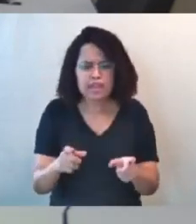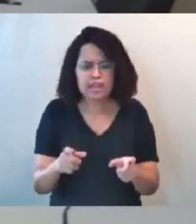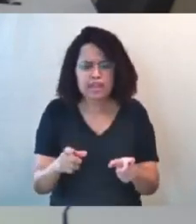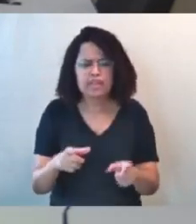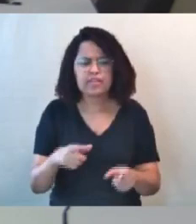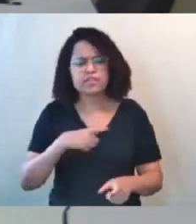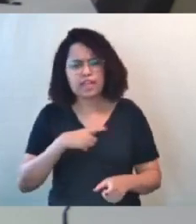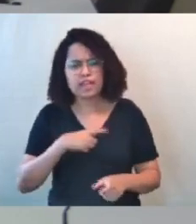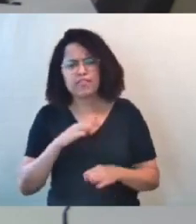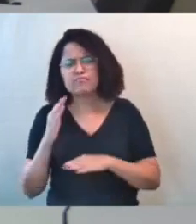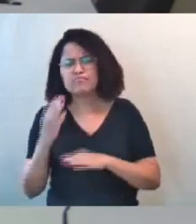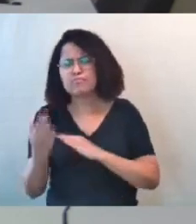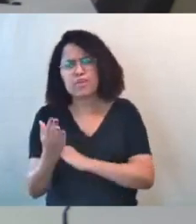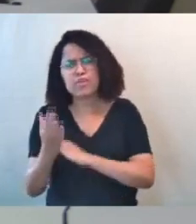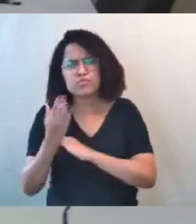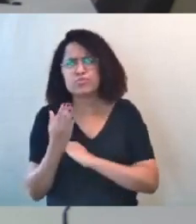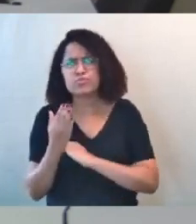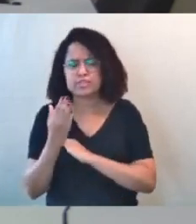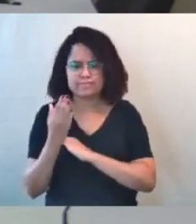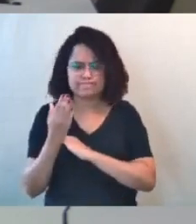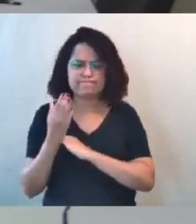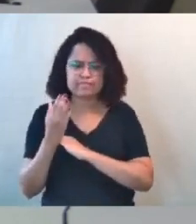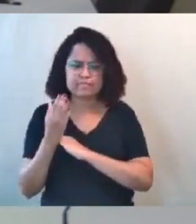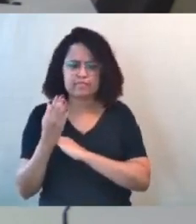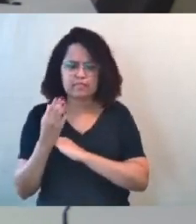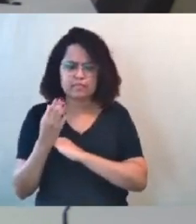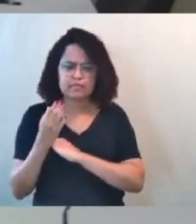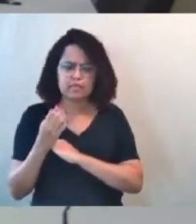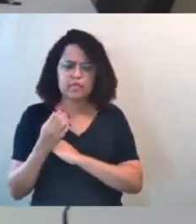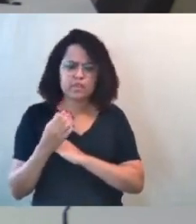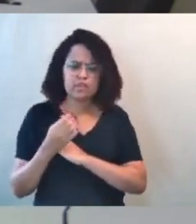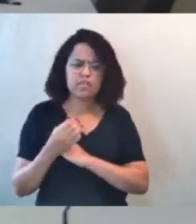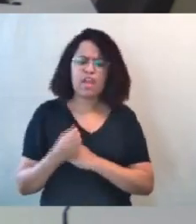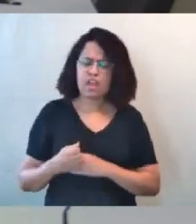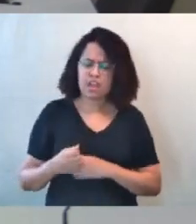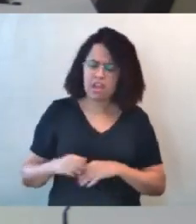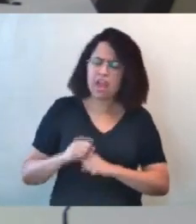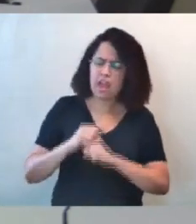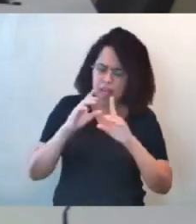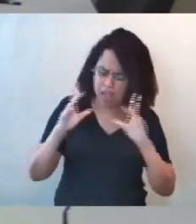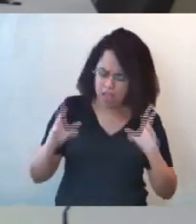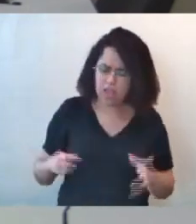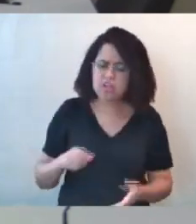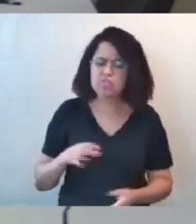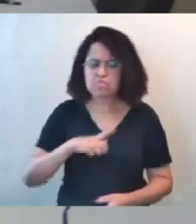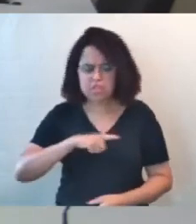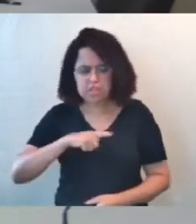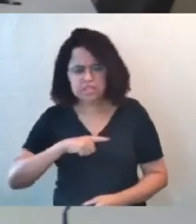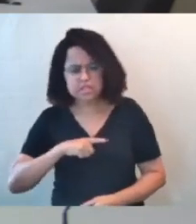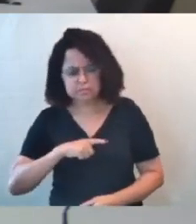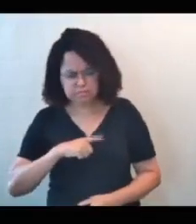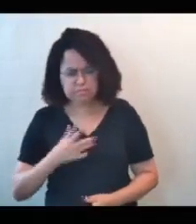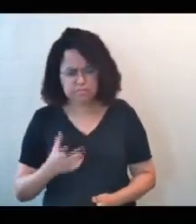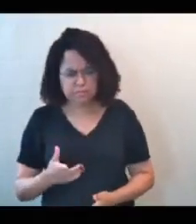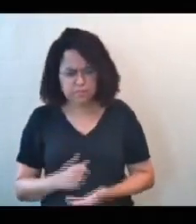servidores públicos municipais usam Sim. desse crédito, quem é, quando é, como é?